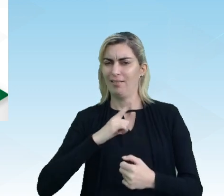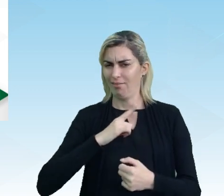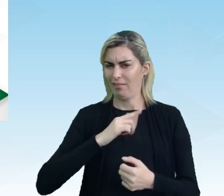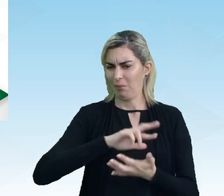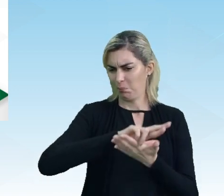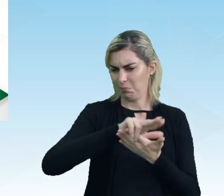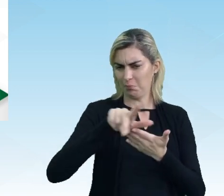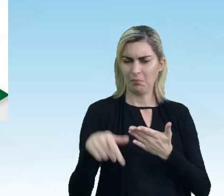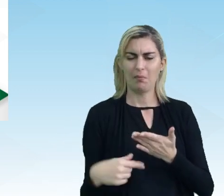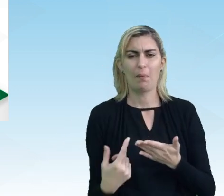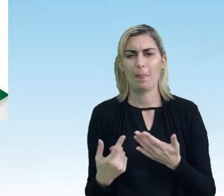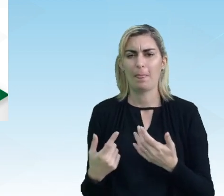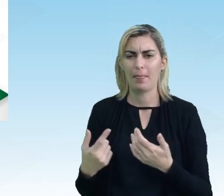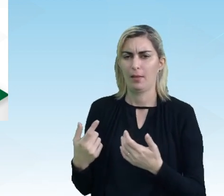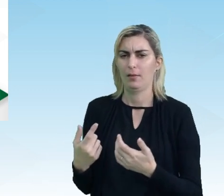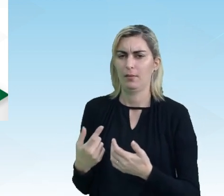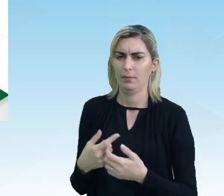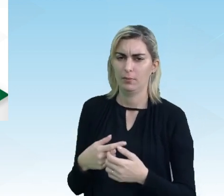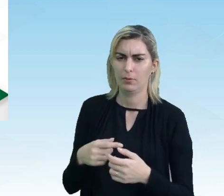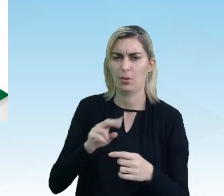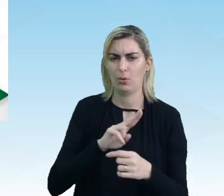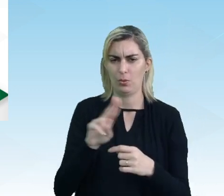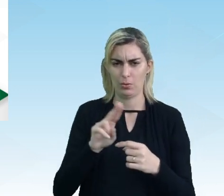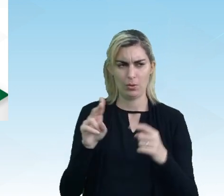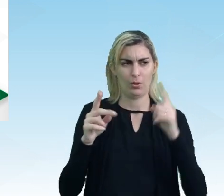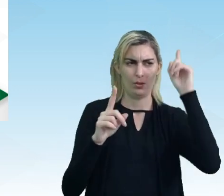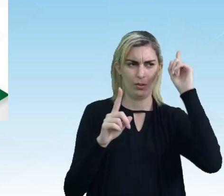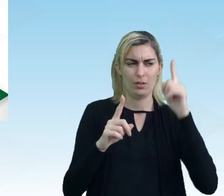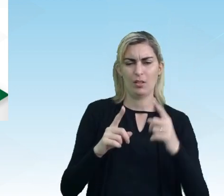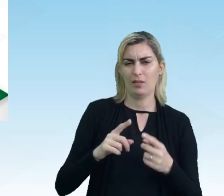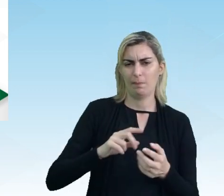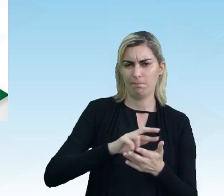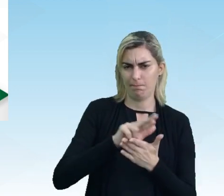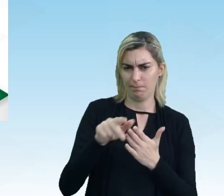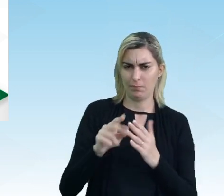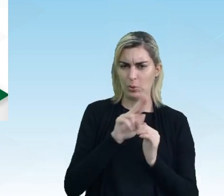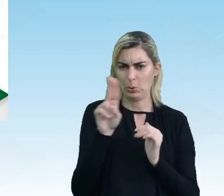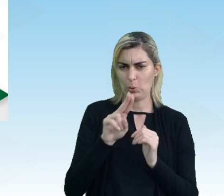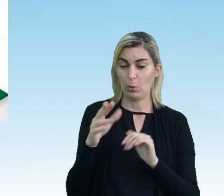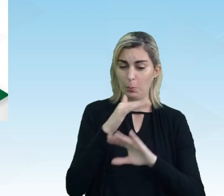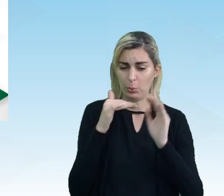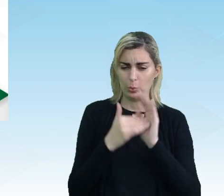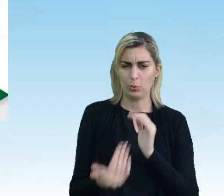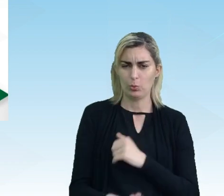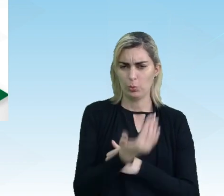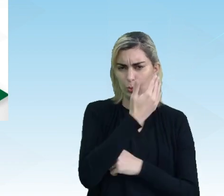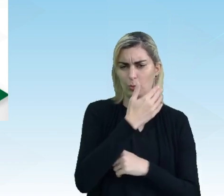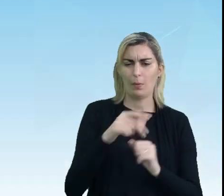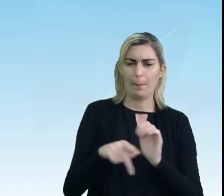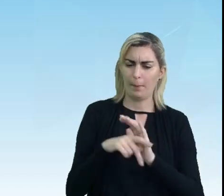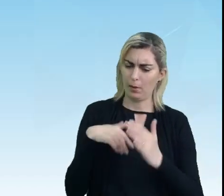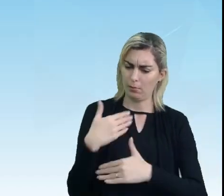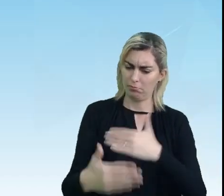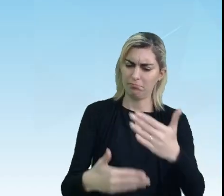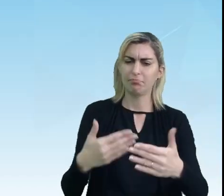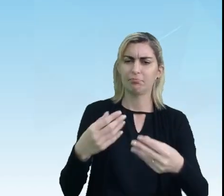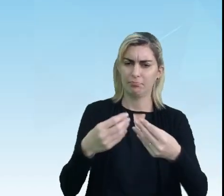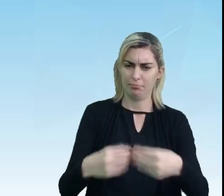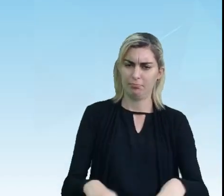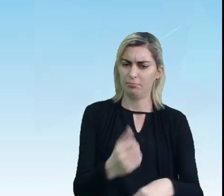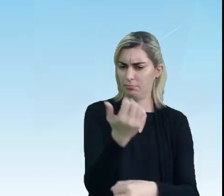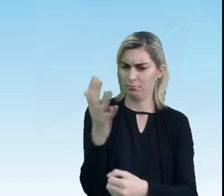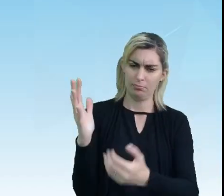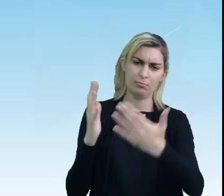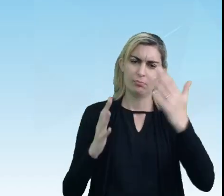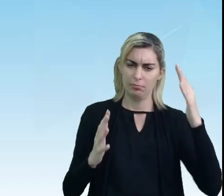a Barra Grande, a Paiquerê, a transposição do Rio São Francisco. Tudo isso vai gerar consequências no nosso meio ambiente, sabiam